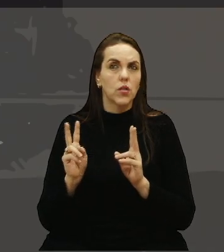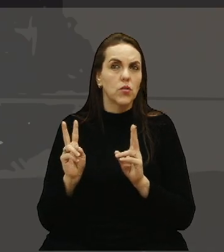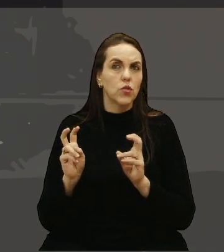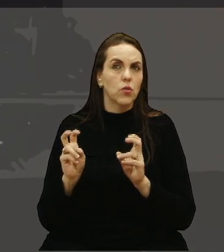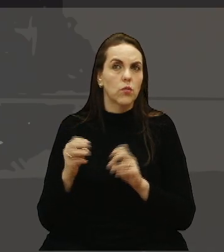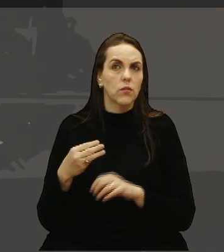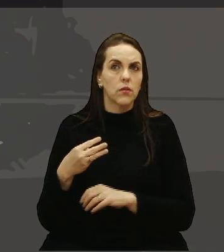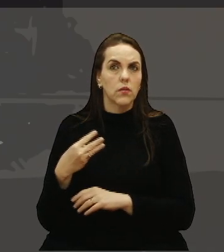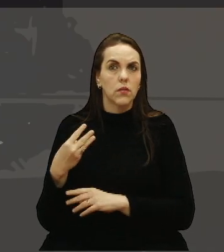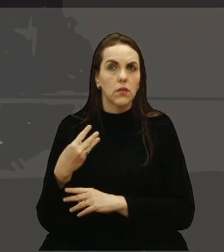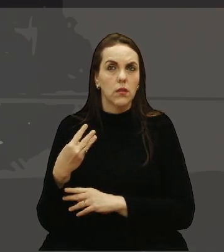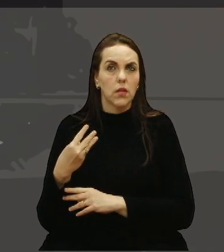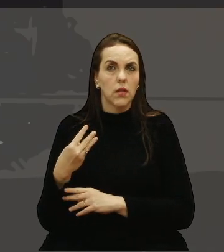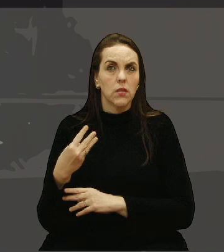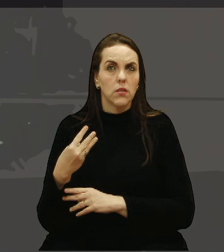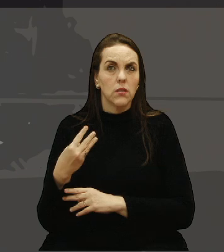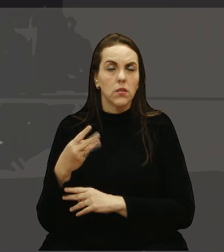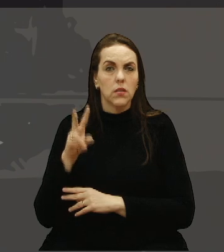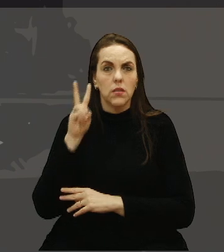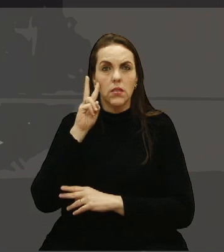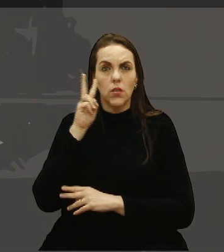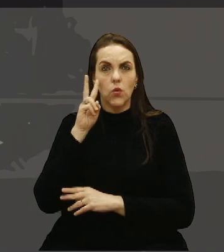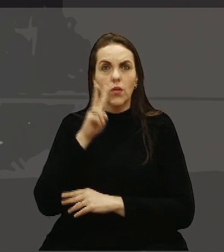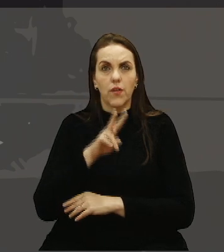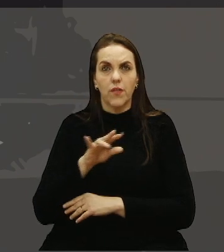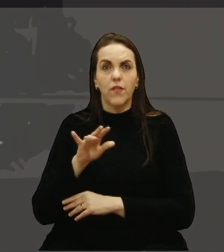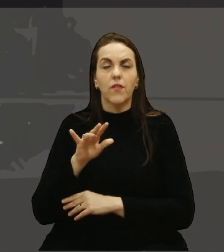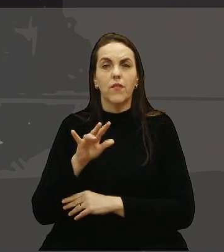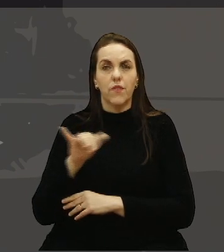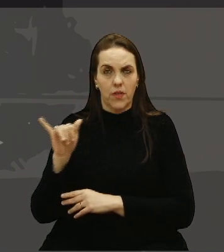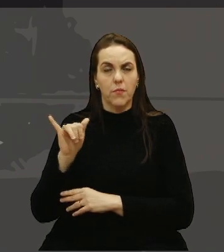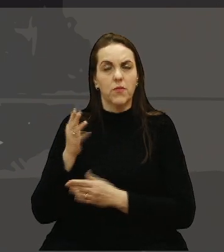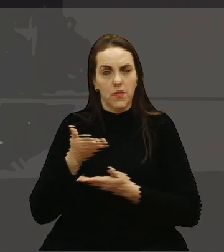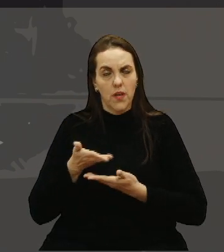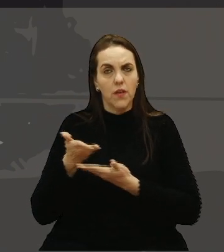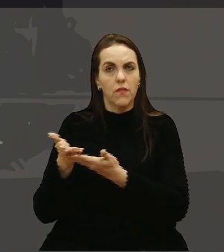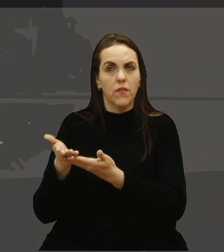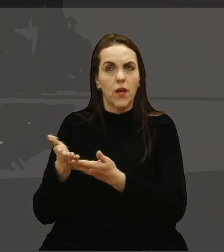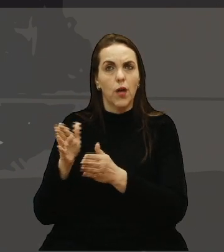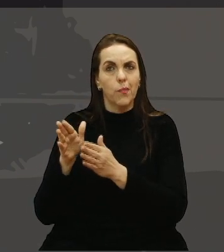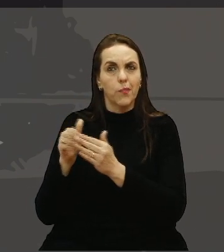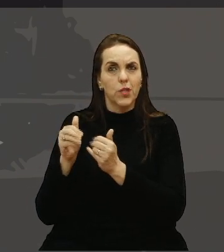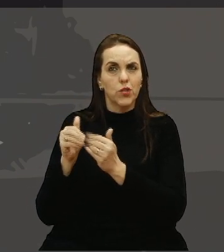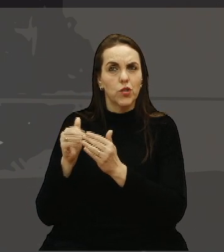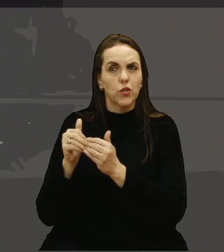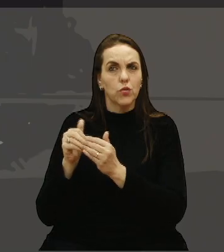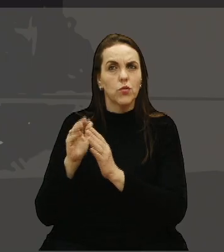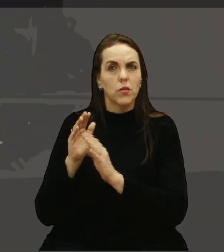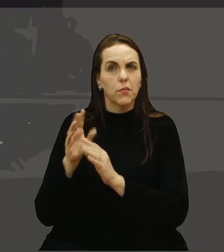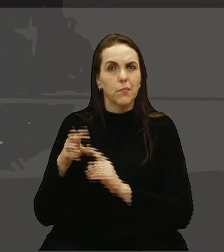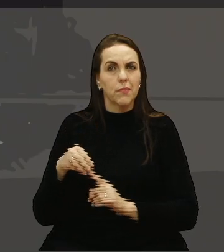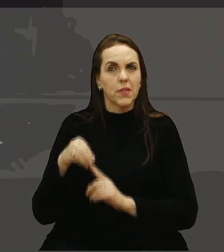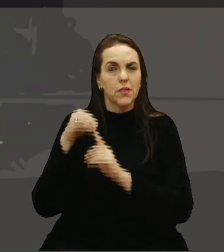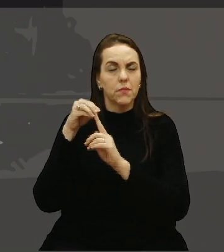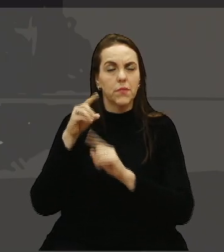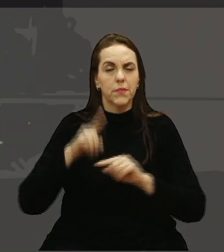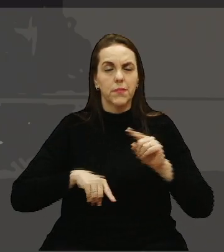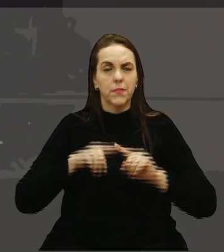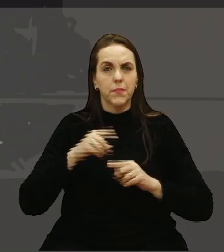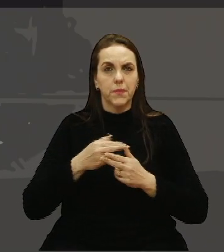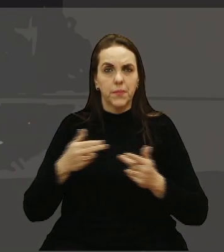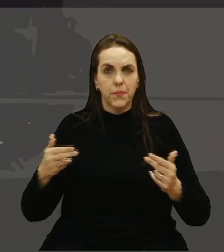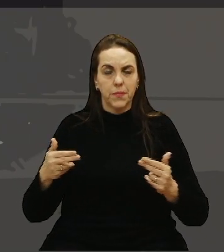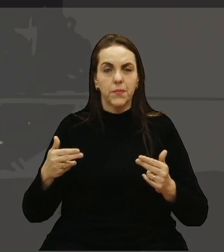né? E a segunda-feira agora nós já enviamos as solicitações, principalmente naquela atividade que compete